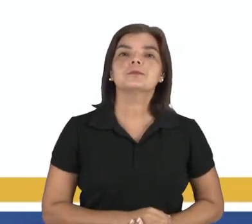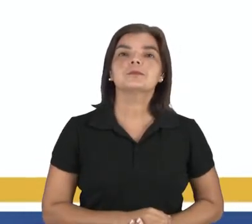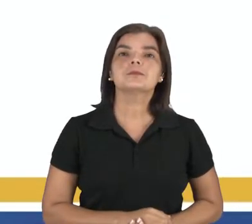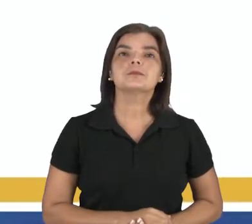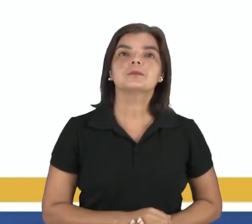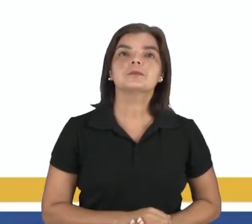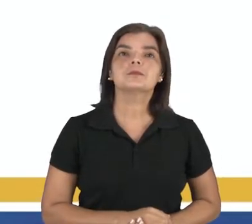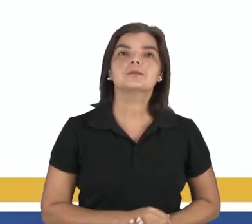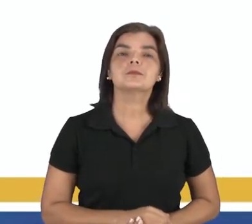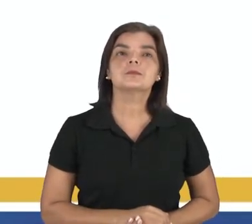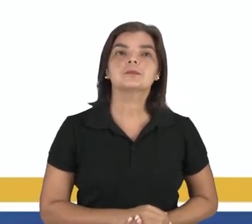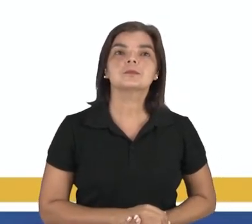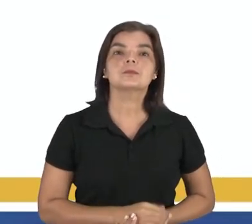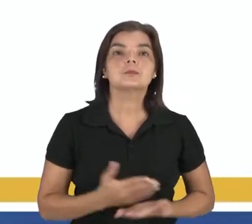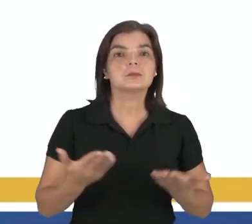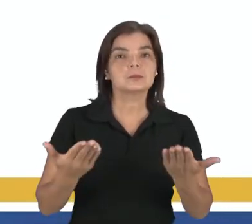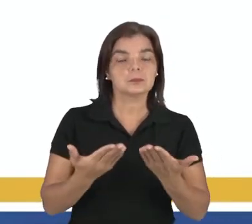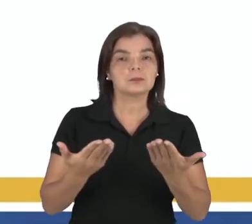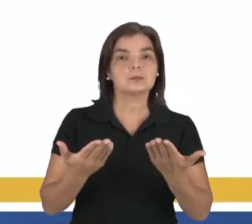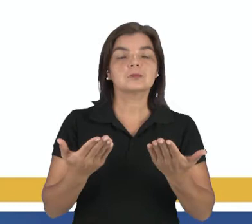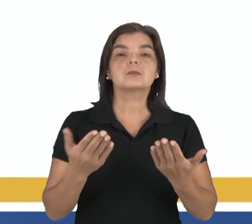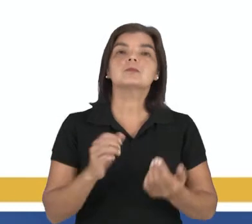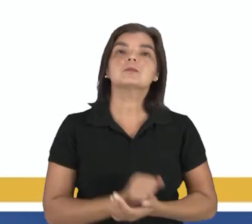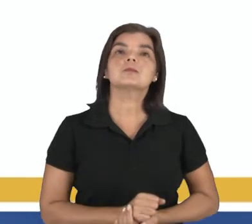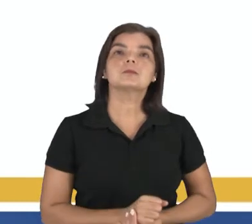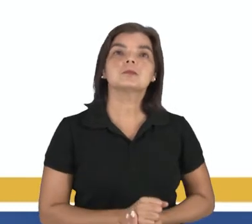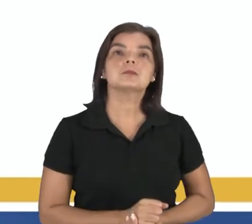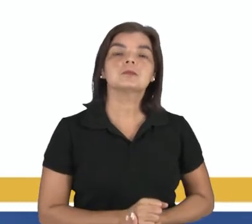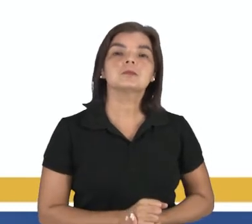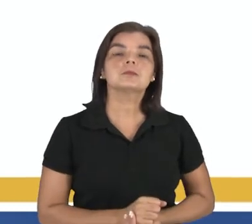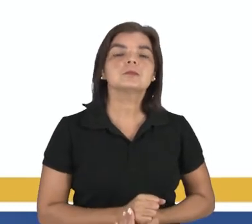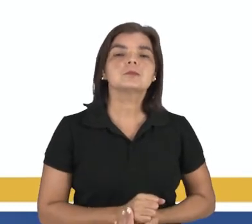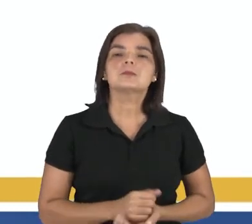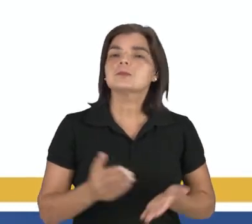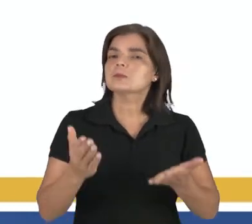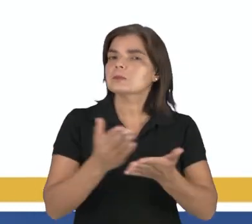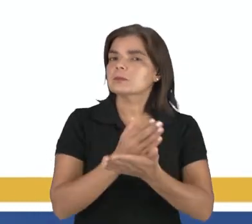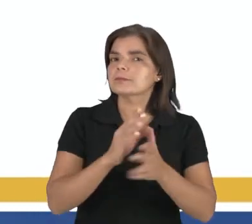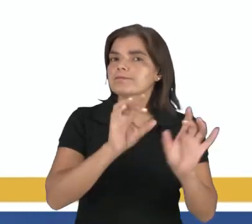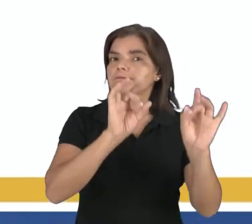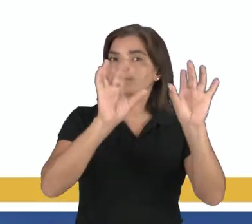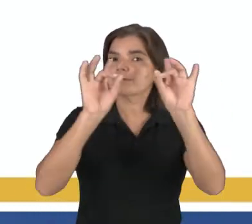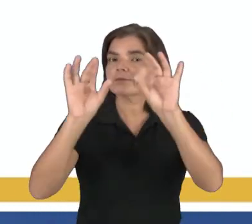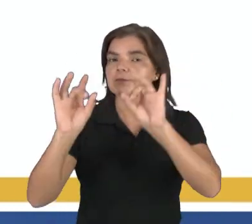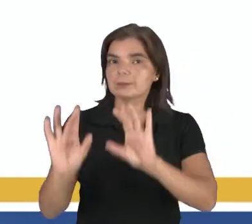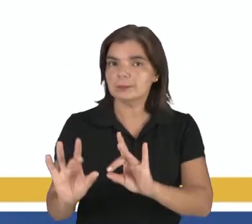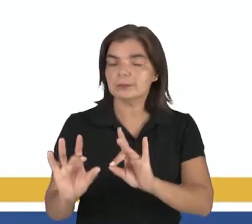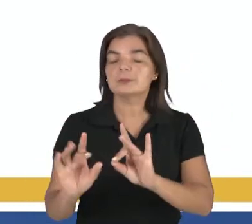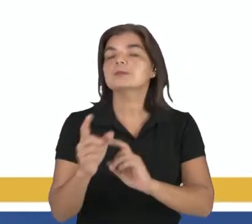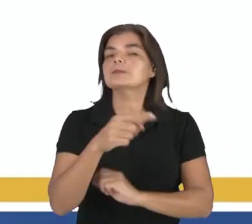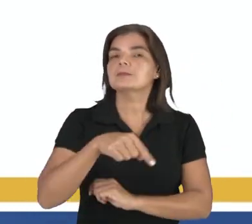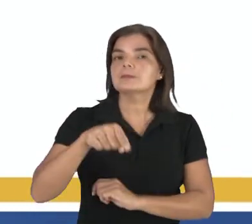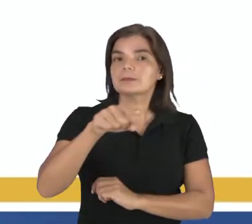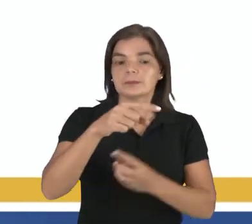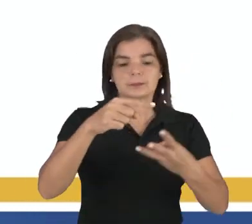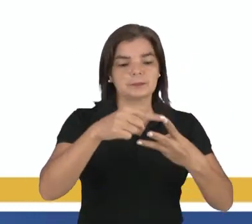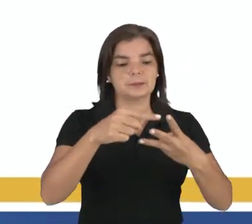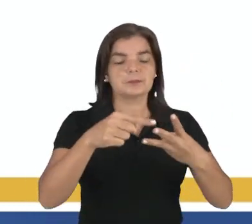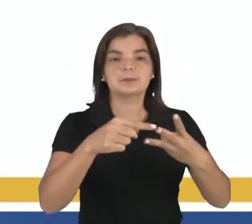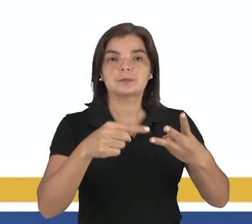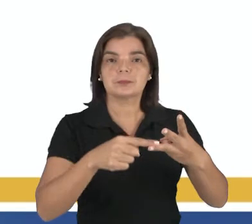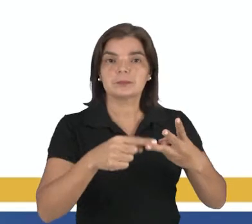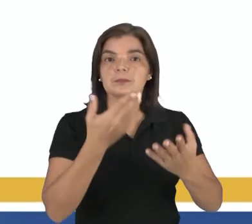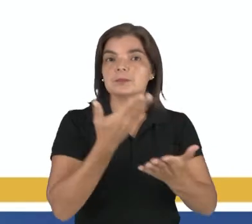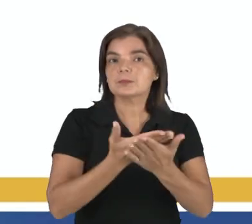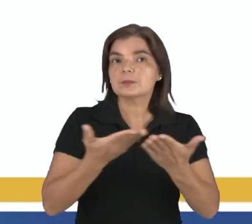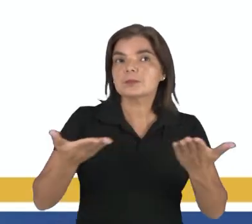aqui? Agora nós vamos a alguns casos especiais das razões. E aí eu trouxe 3 para